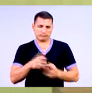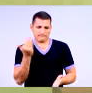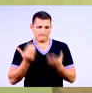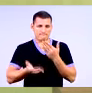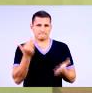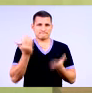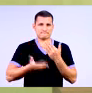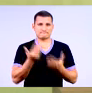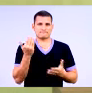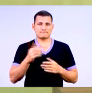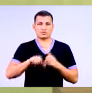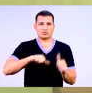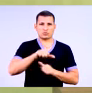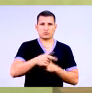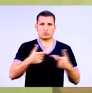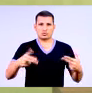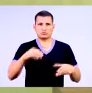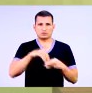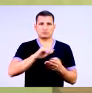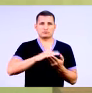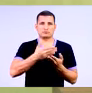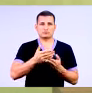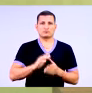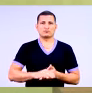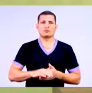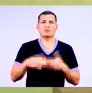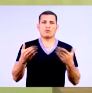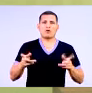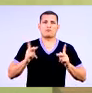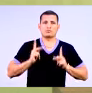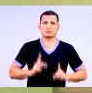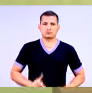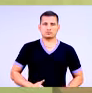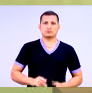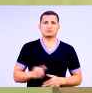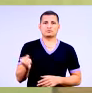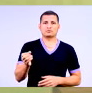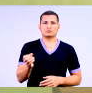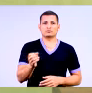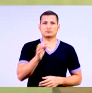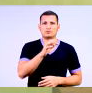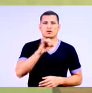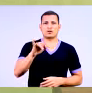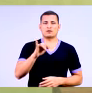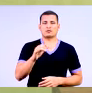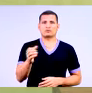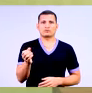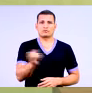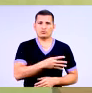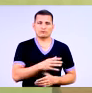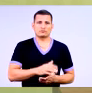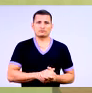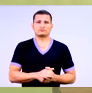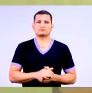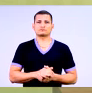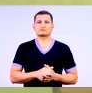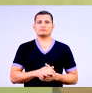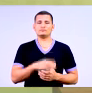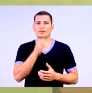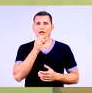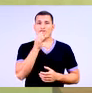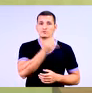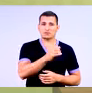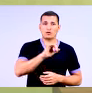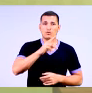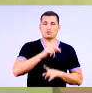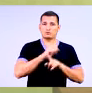notebook. Qual a postura do novo TI quanto ao ocorrido? Relatar ou não a fraude de